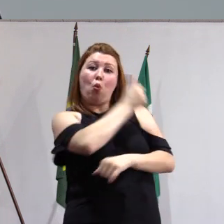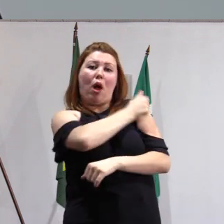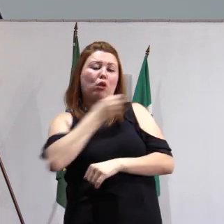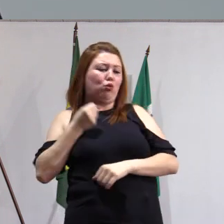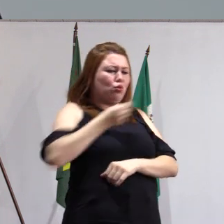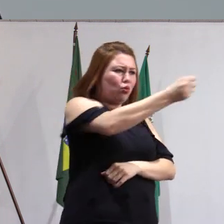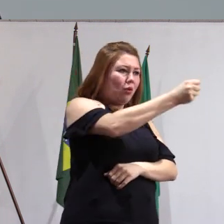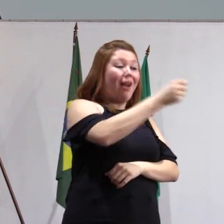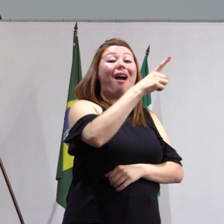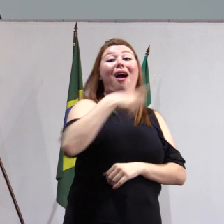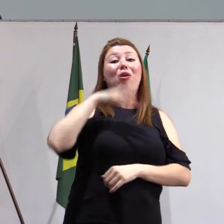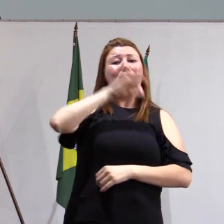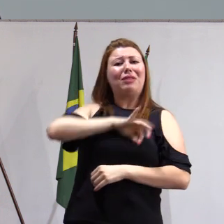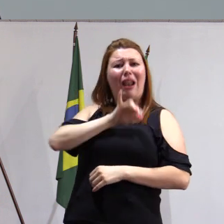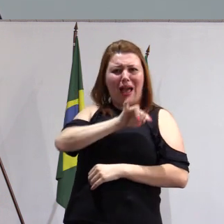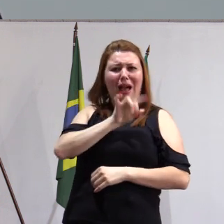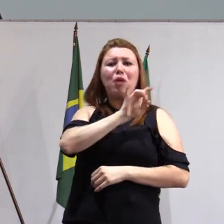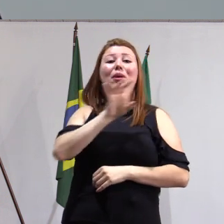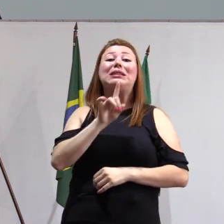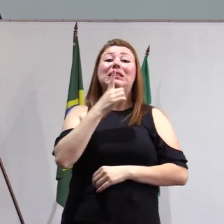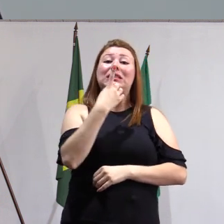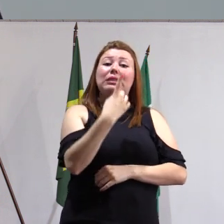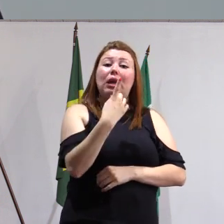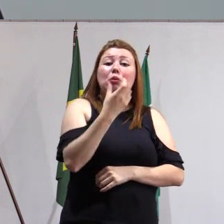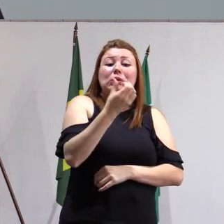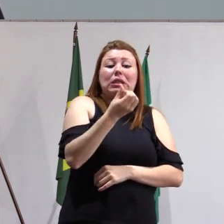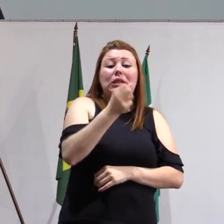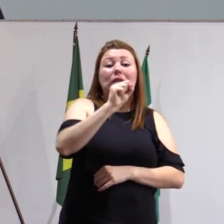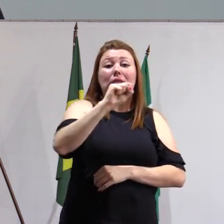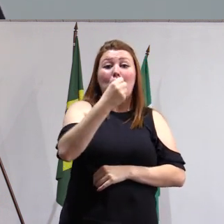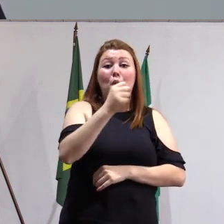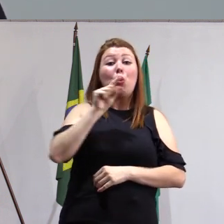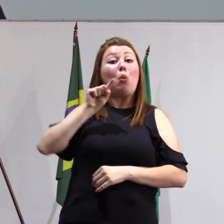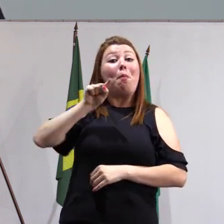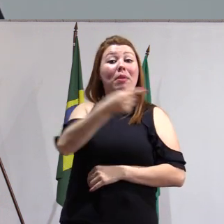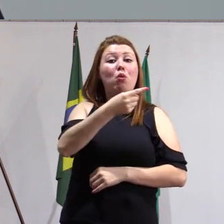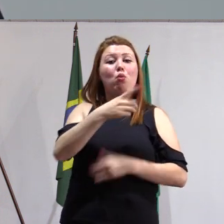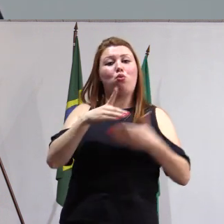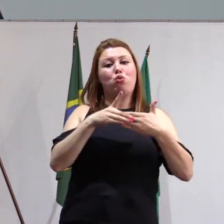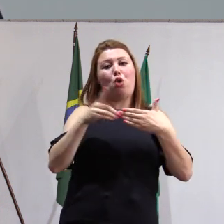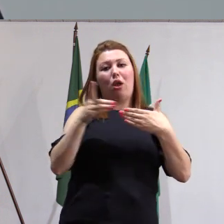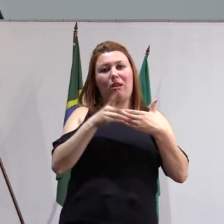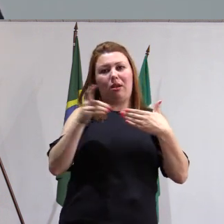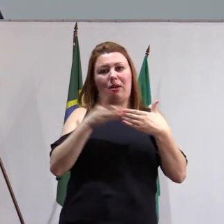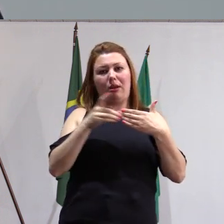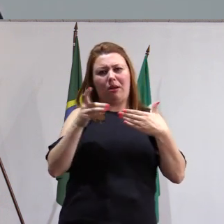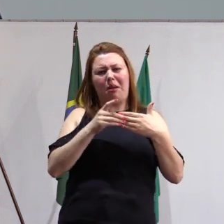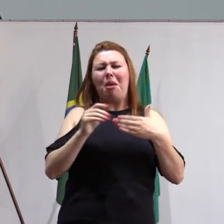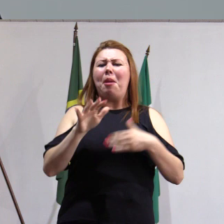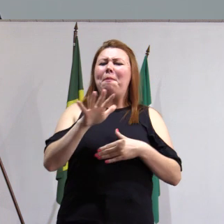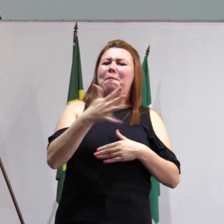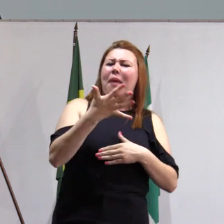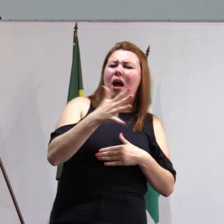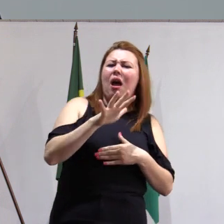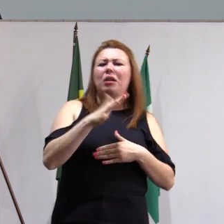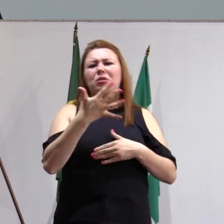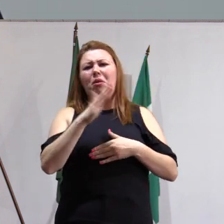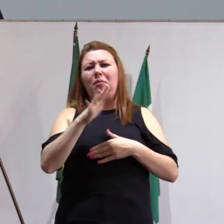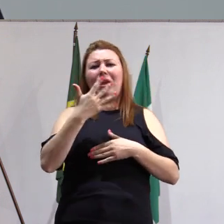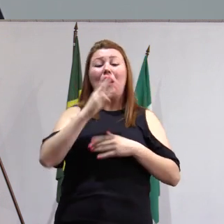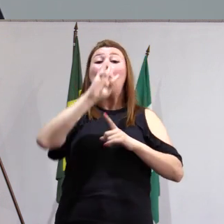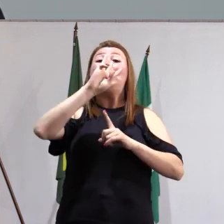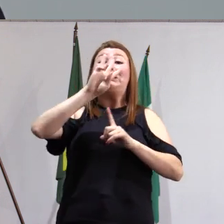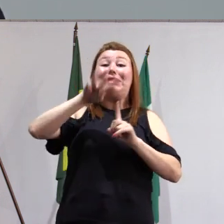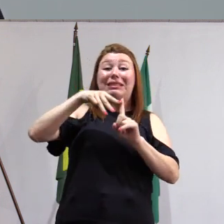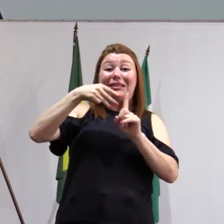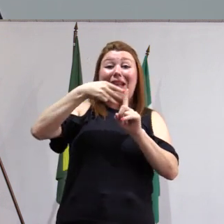de 168 mil dólares. Tá? Isso dá quase 3 vezes a renda